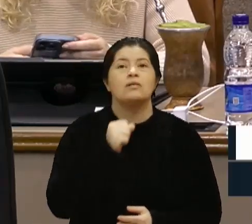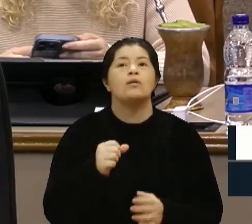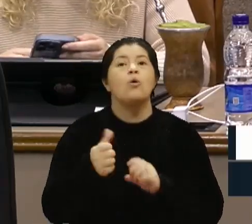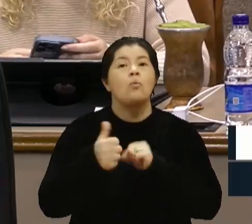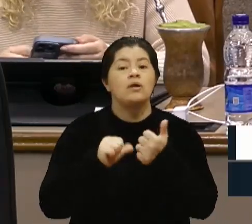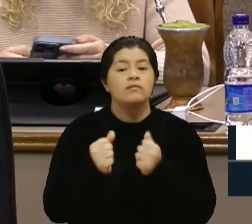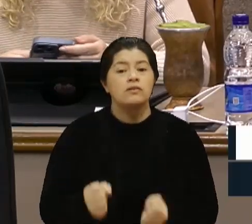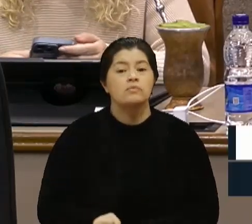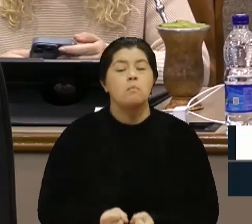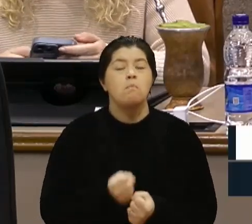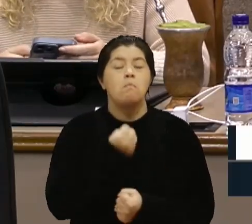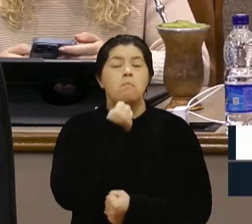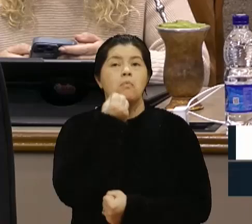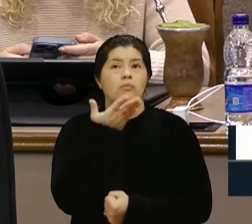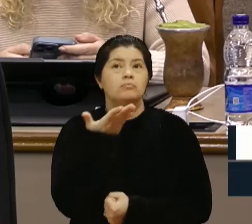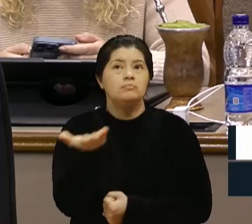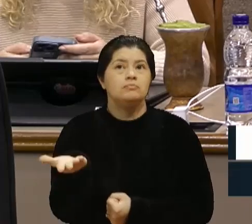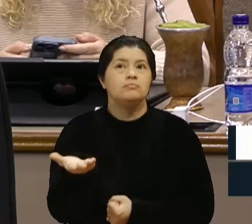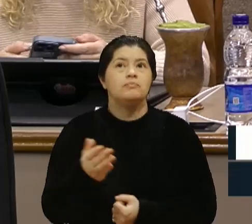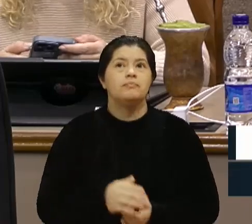senhor tem, né,